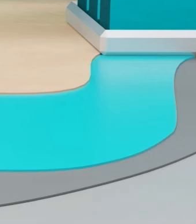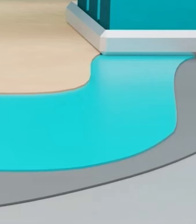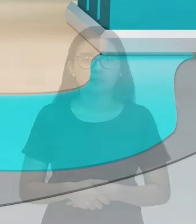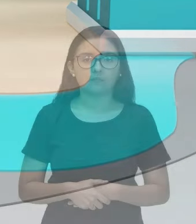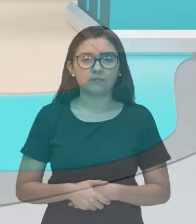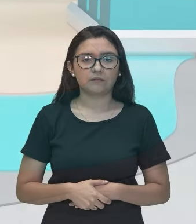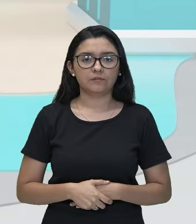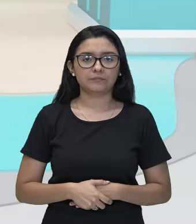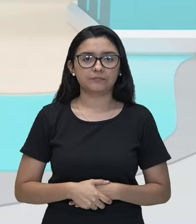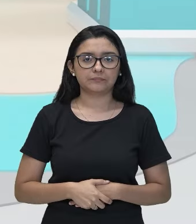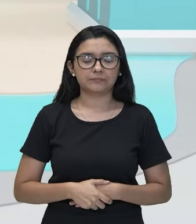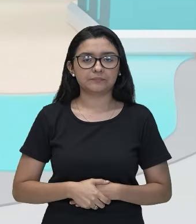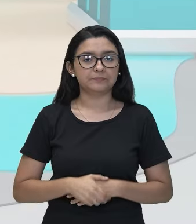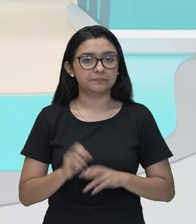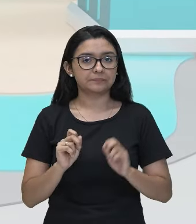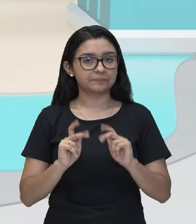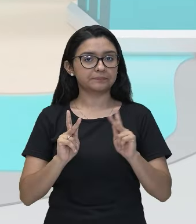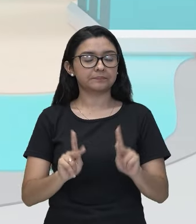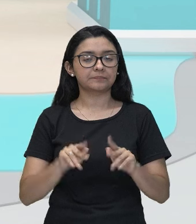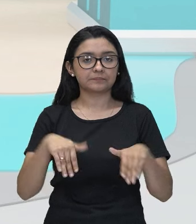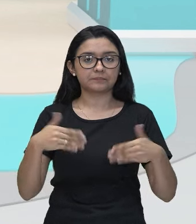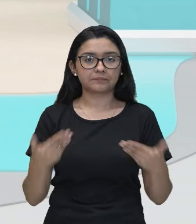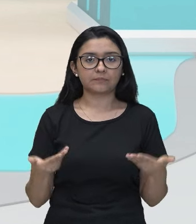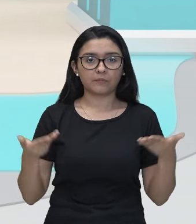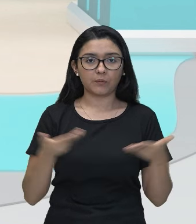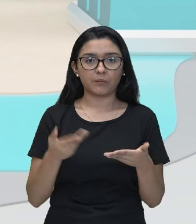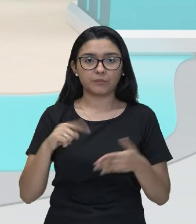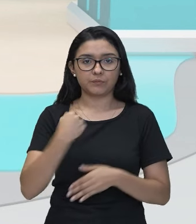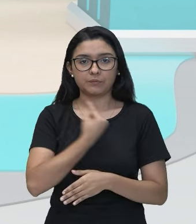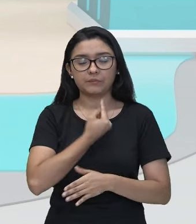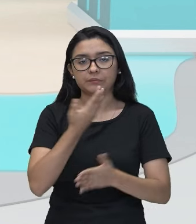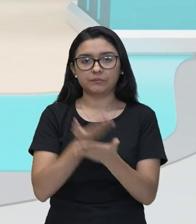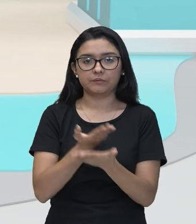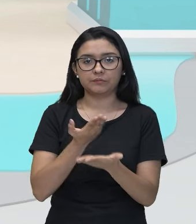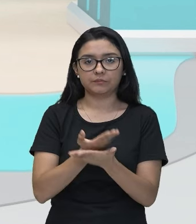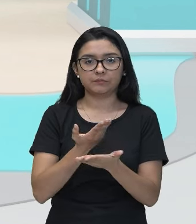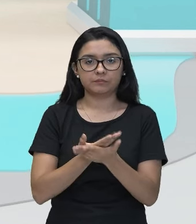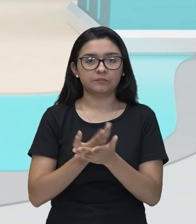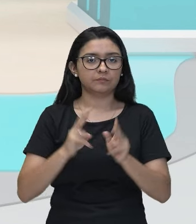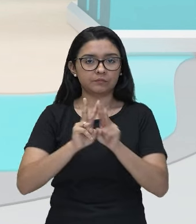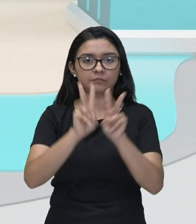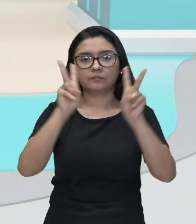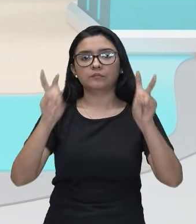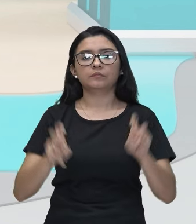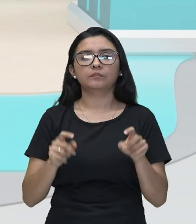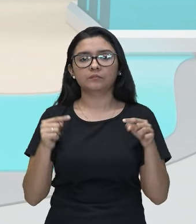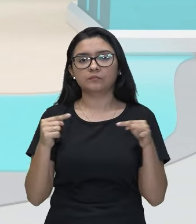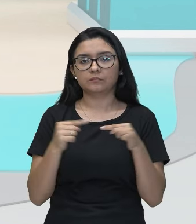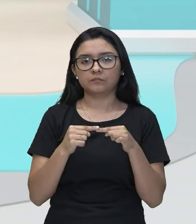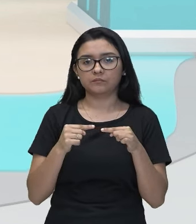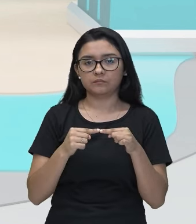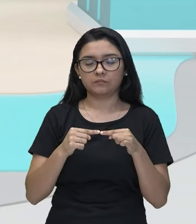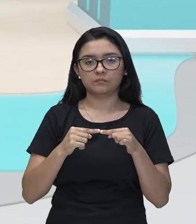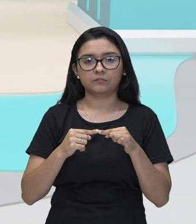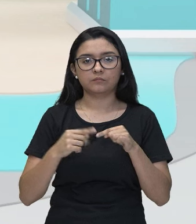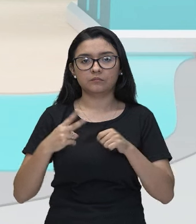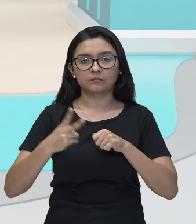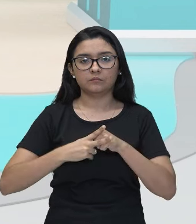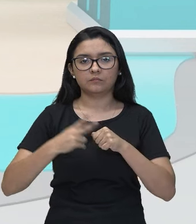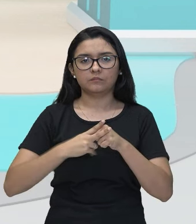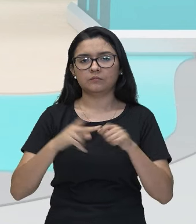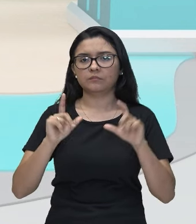verbal muito bem turmas Então hoje nós iremos estudar sobre a concordância verbal então o que que é concordância